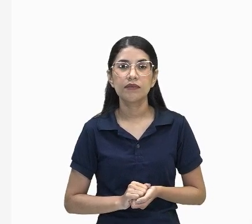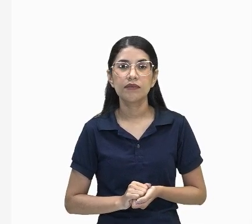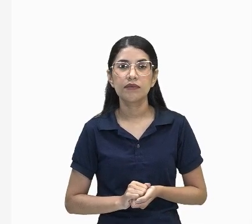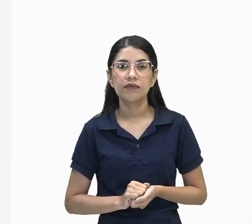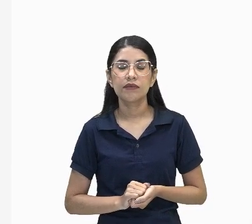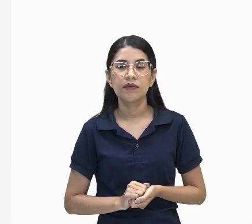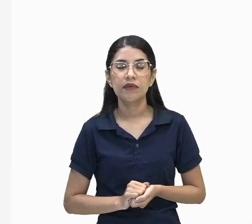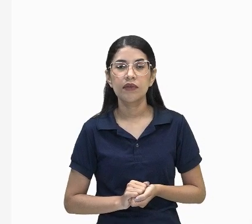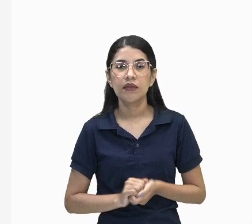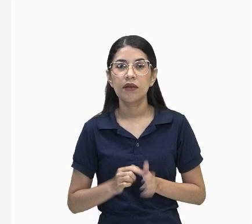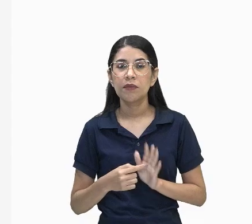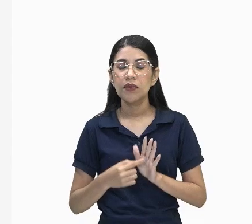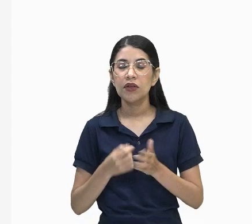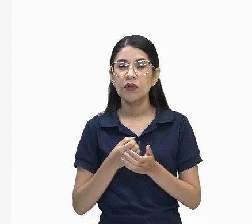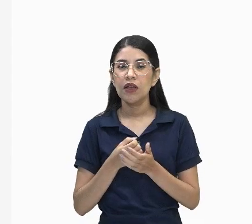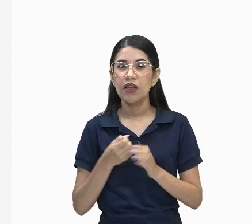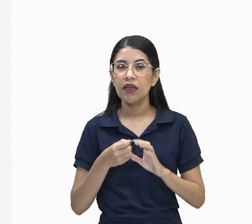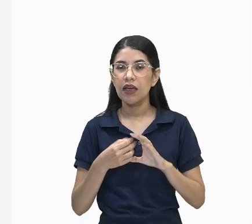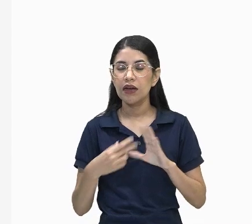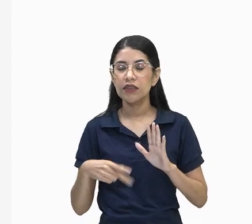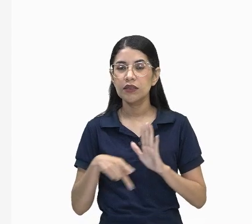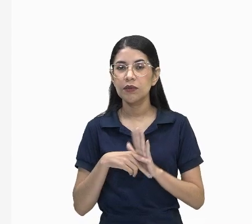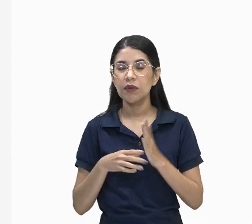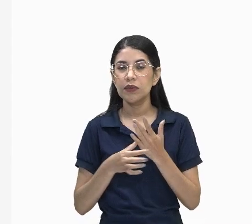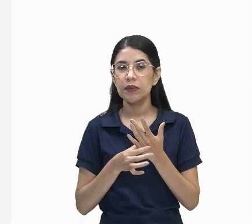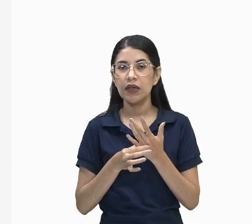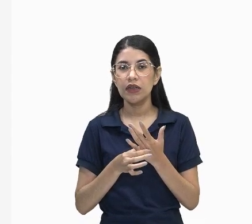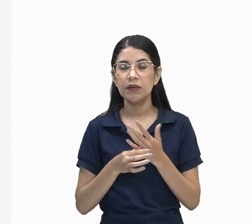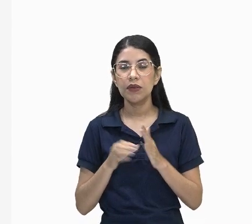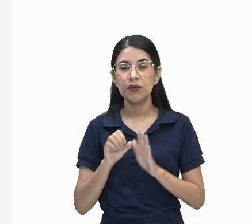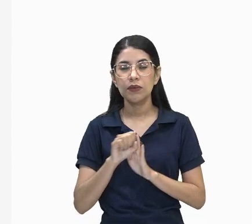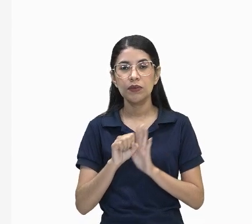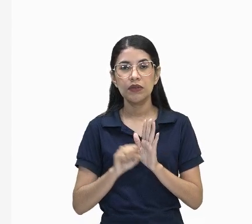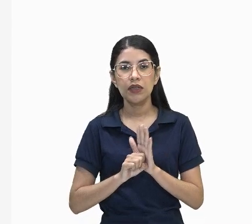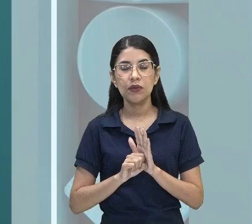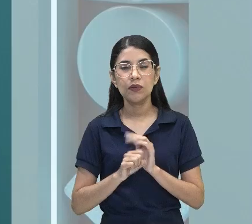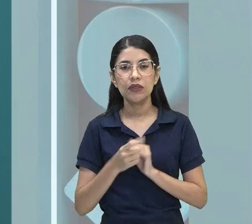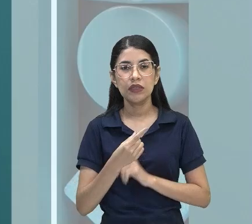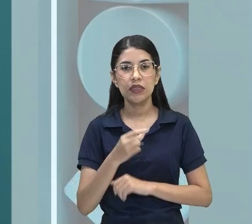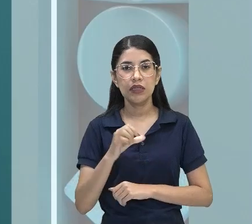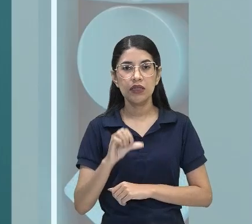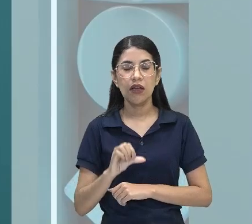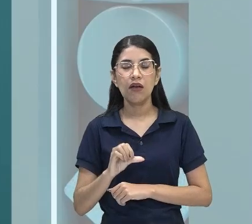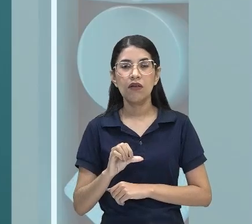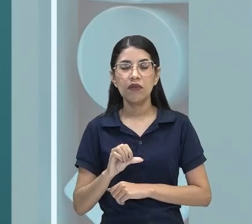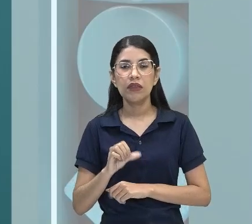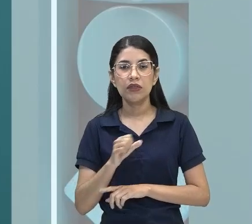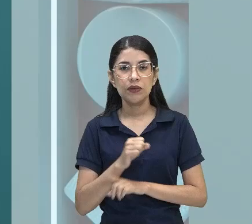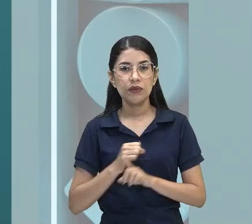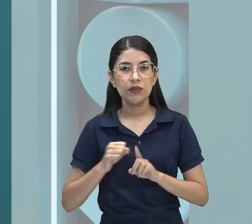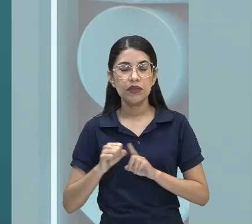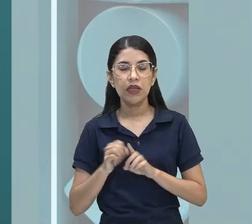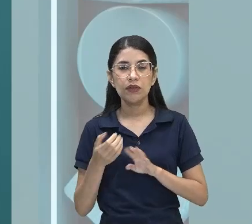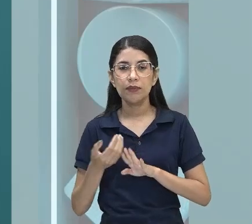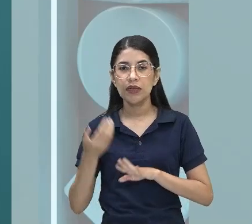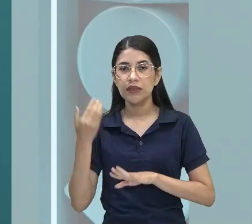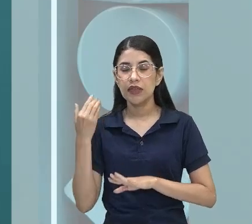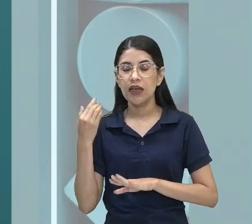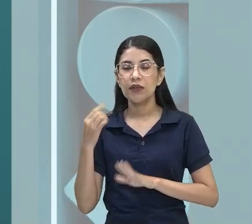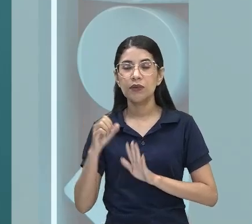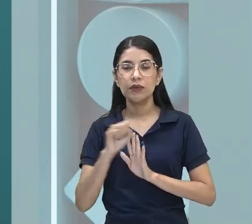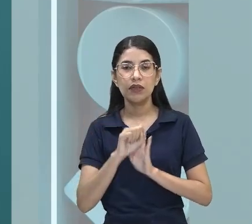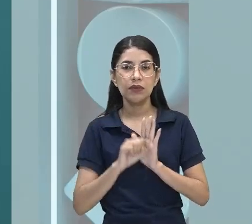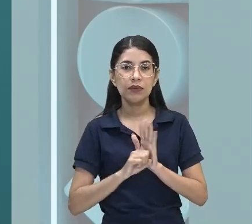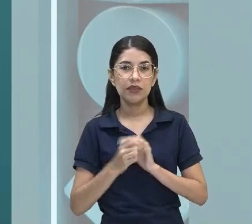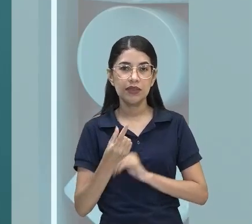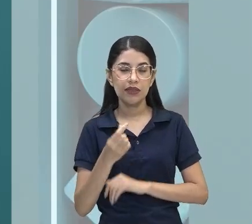esses aspectos do realismo do século XIX, da sociedade do século XIX, digo,